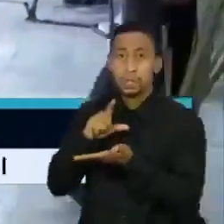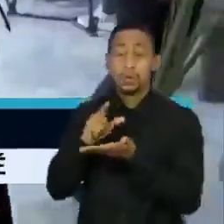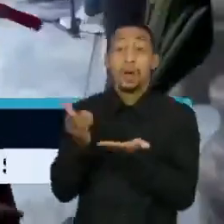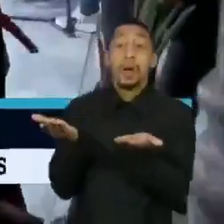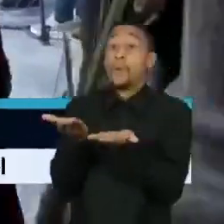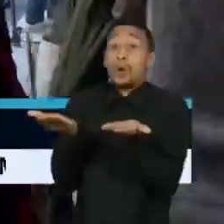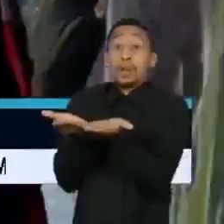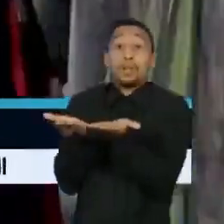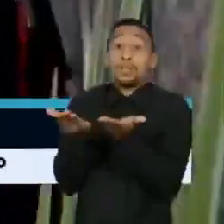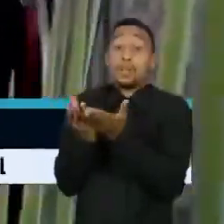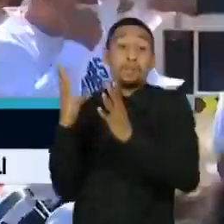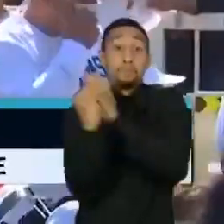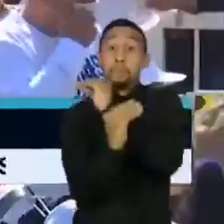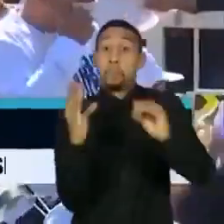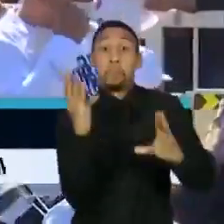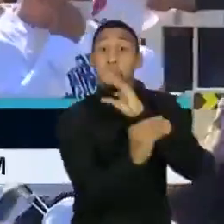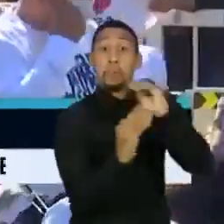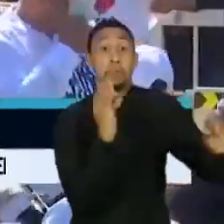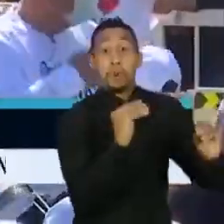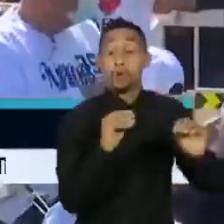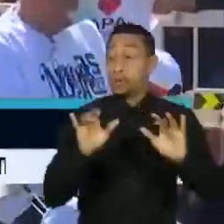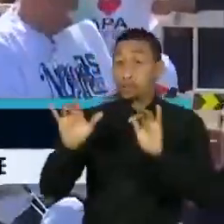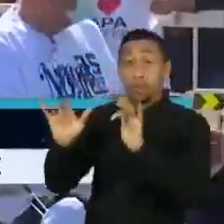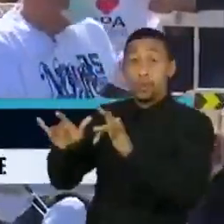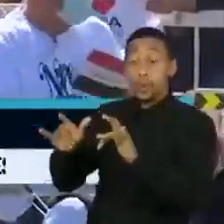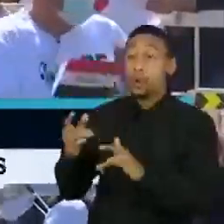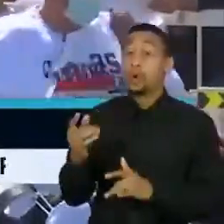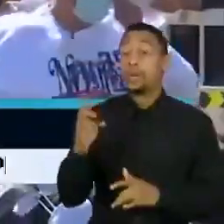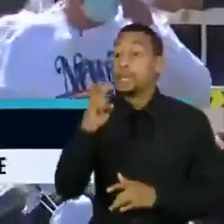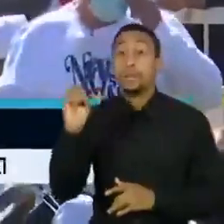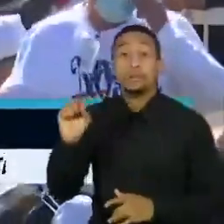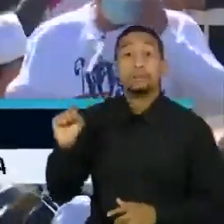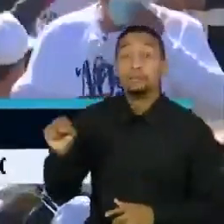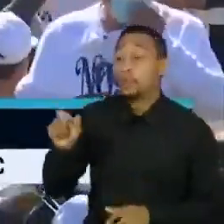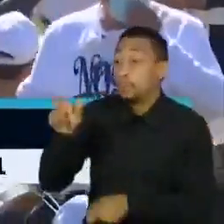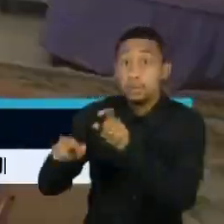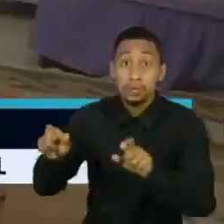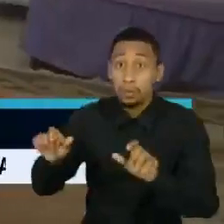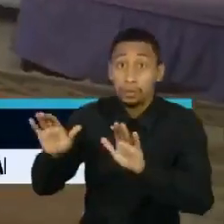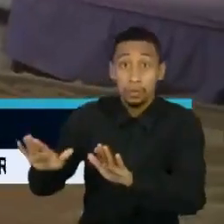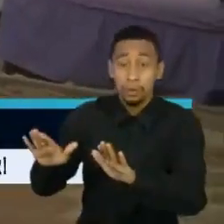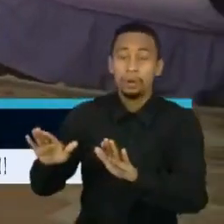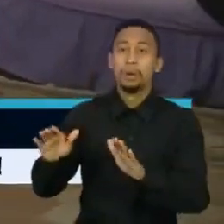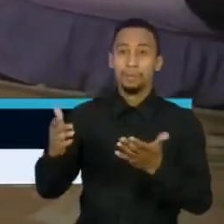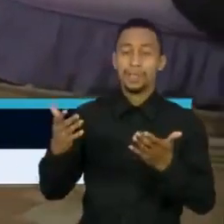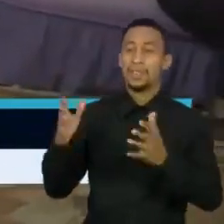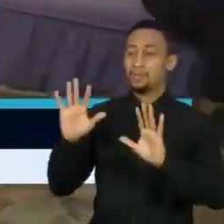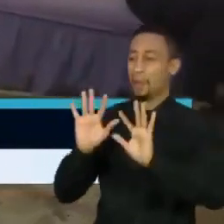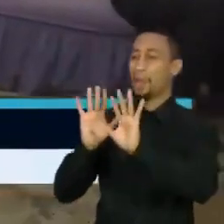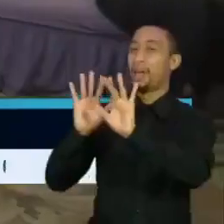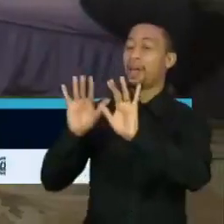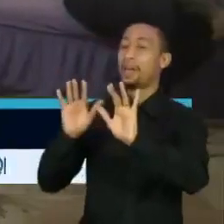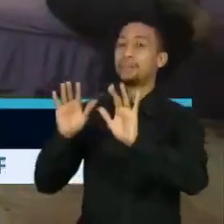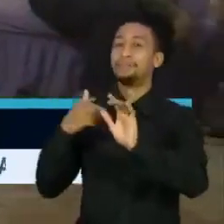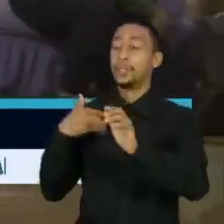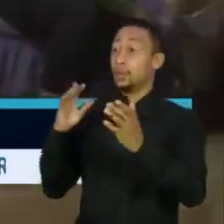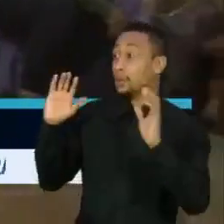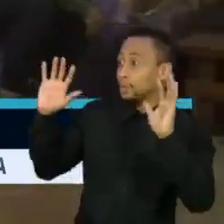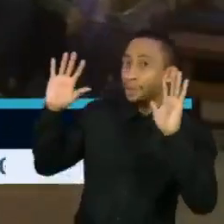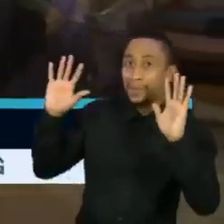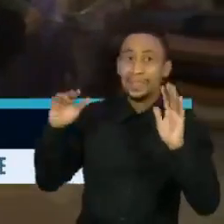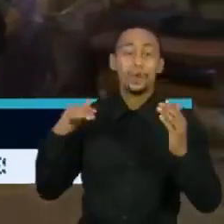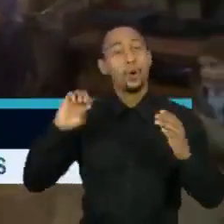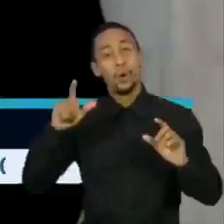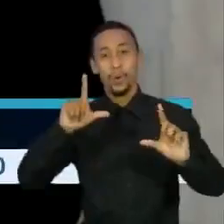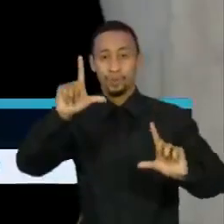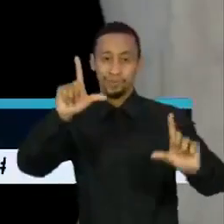de 500 mil de pessoas. Esses fiéis foram às ruas de Bagdá celebrar a chegada ou acompanharam em casa pela televisão por